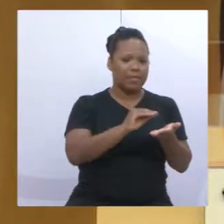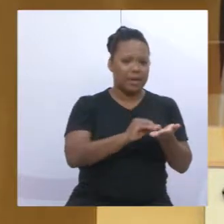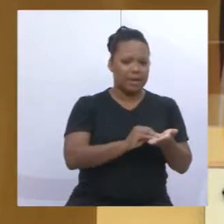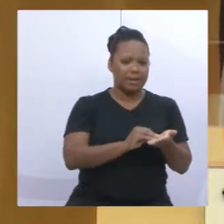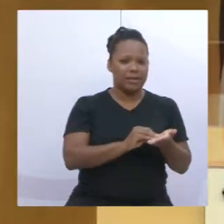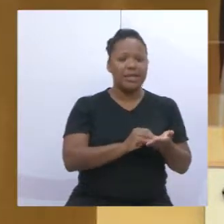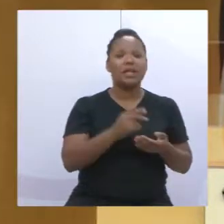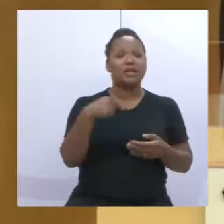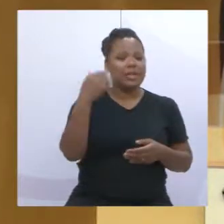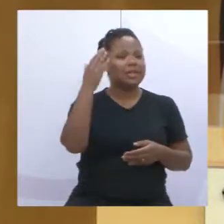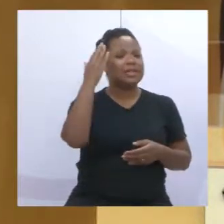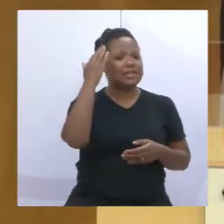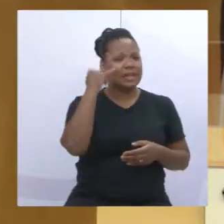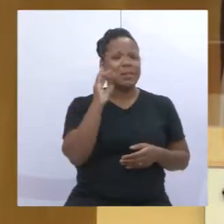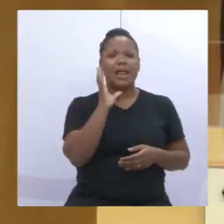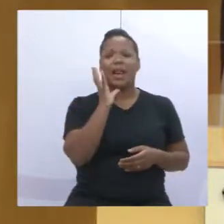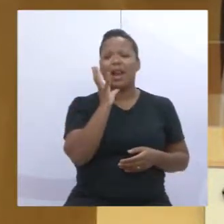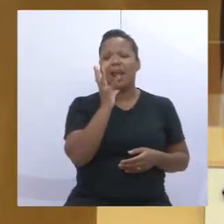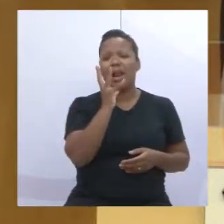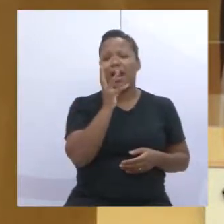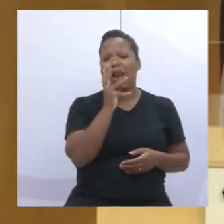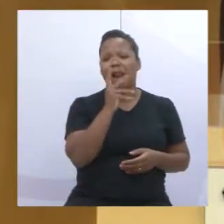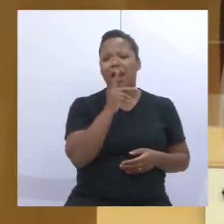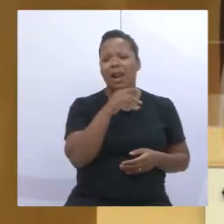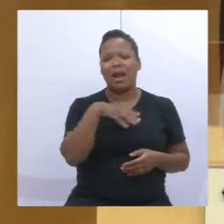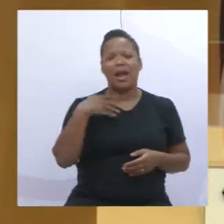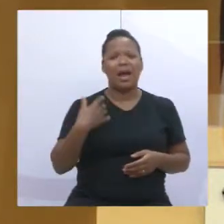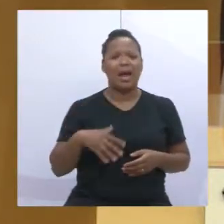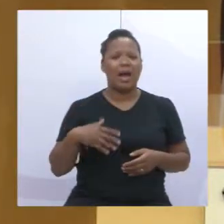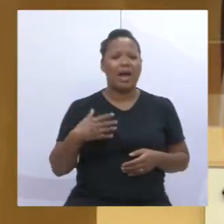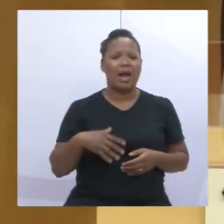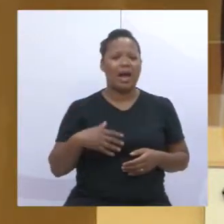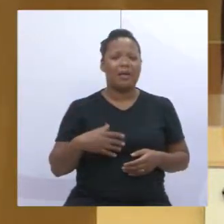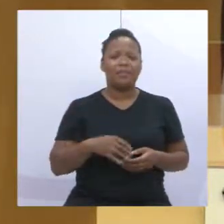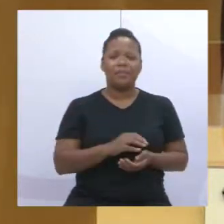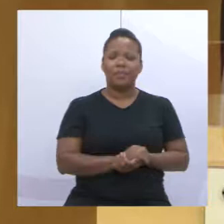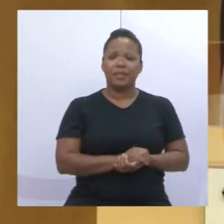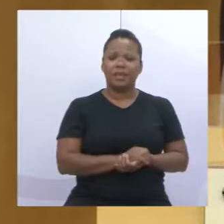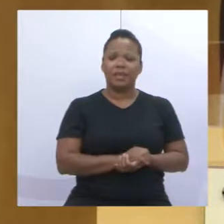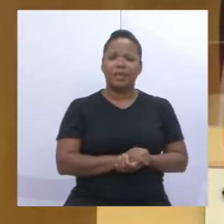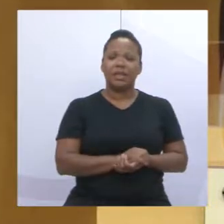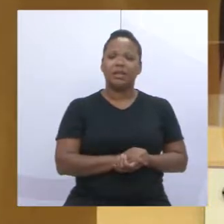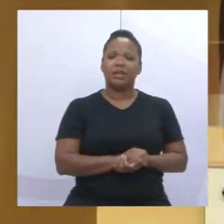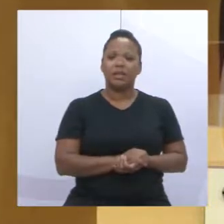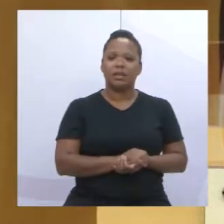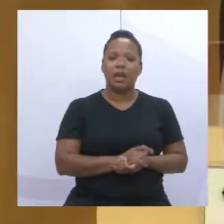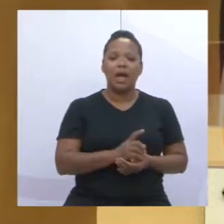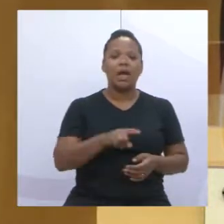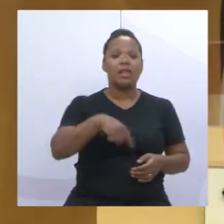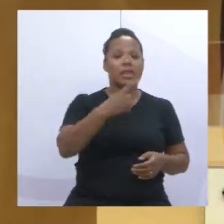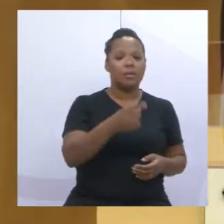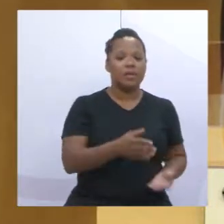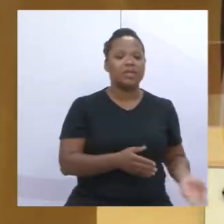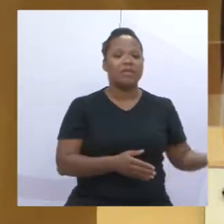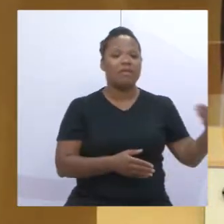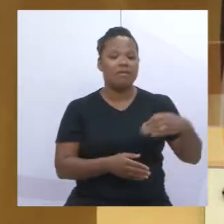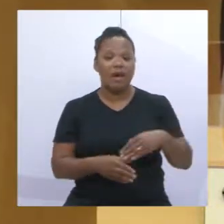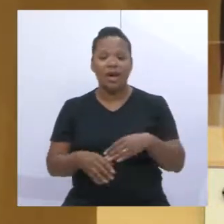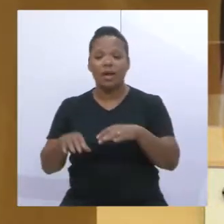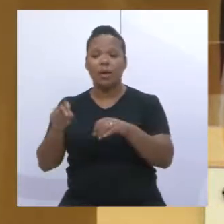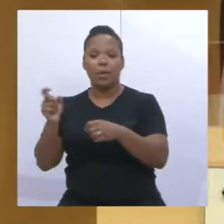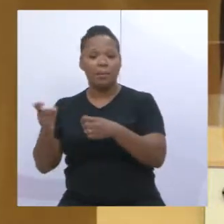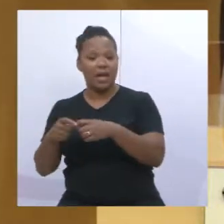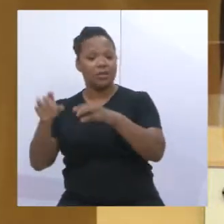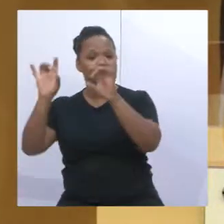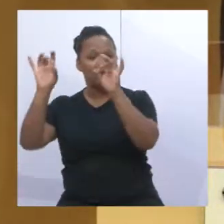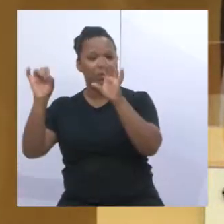sabemos que muitas vezes isso é muito demorado. Dependendo do caso, ainda aguarda a consulta com os especialistas e só